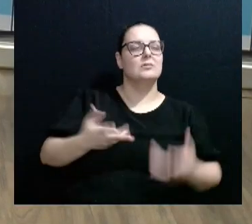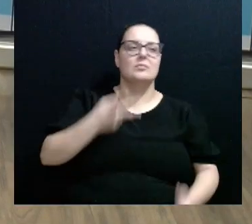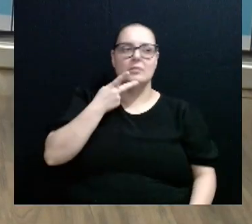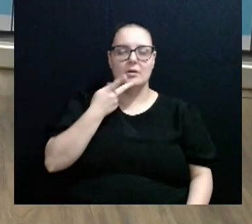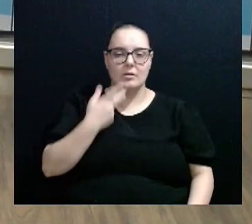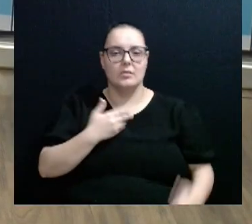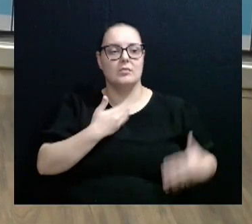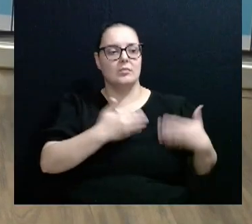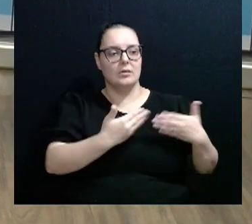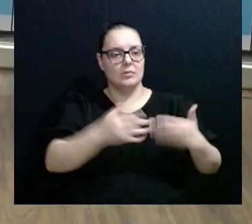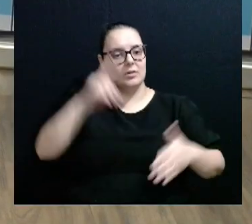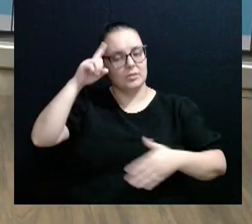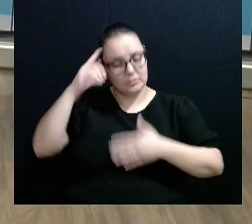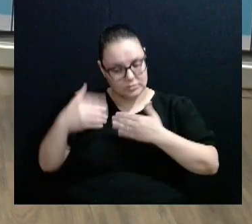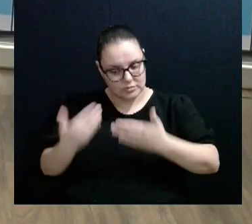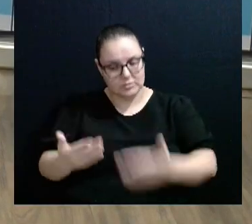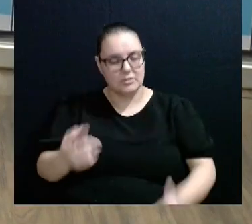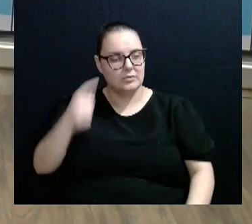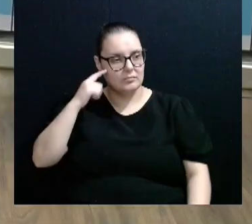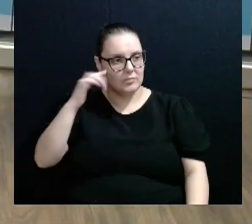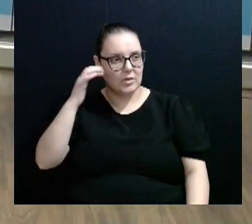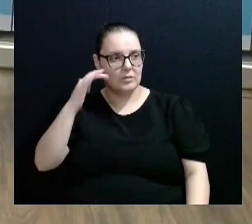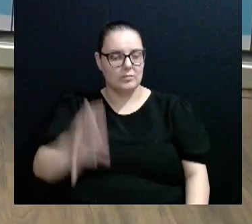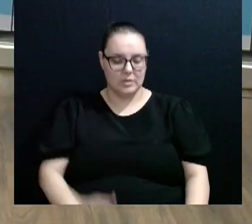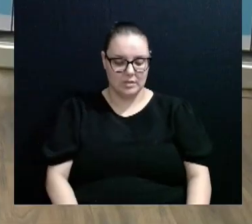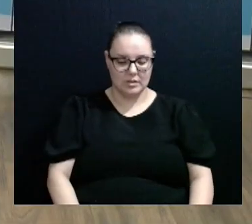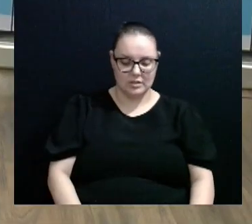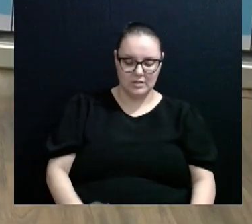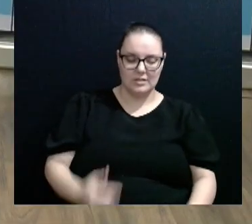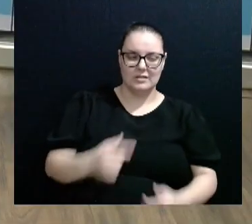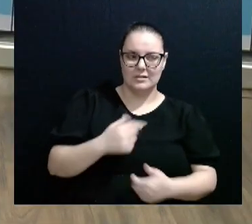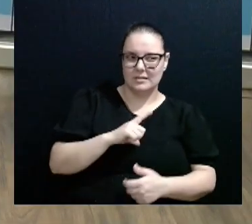vai começando a pensar que tem algo que está incomodando ela?